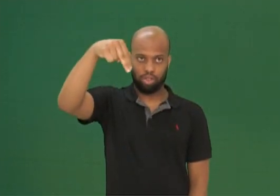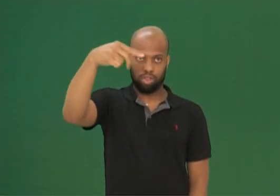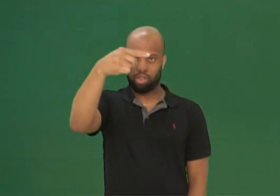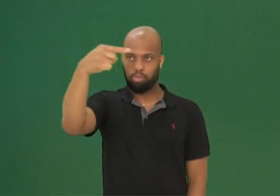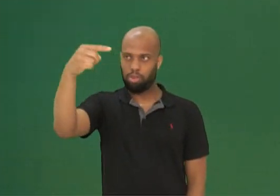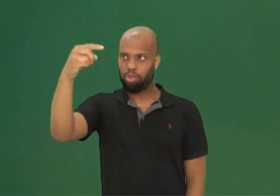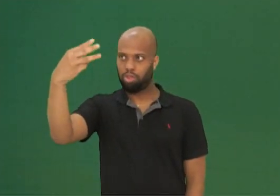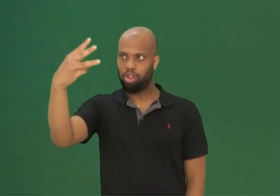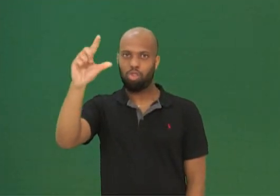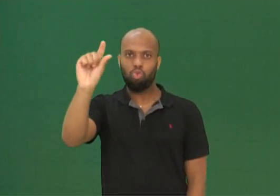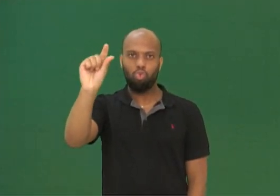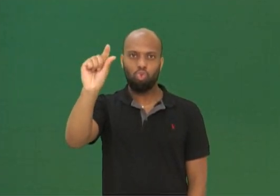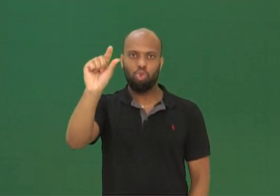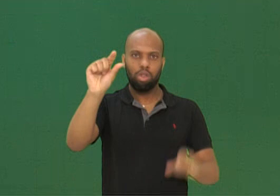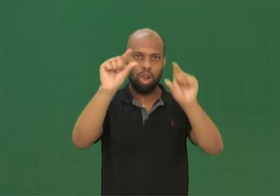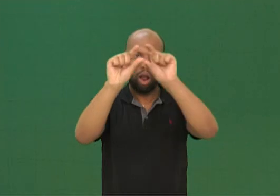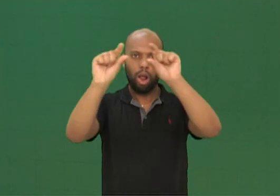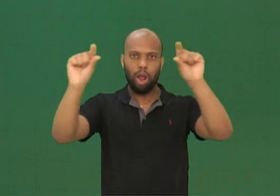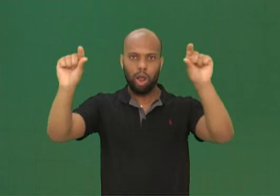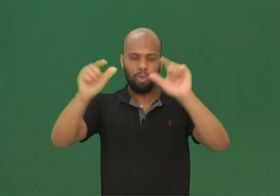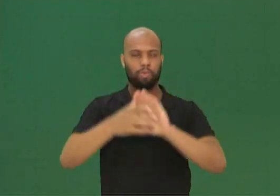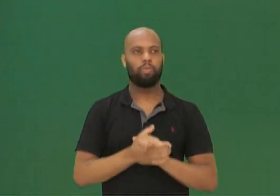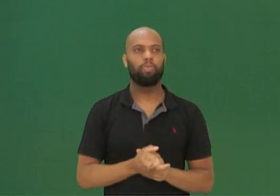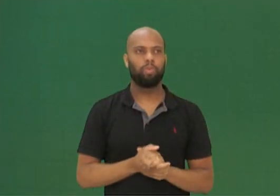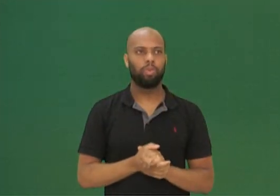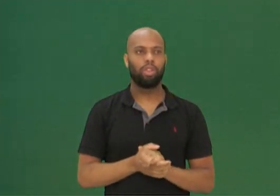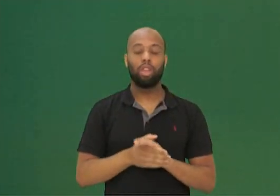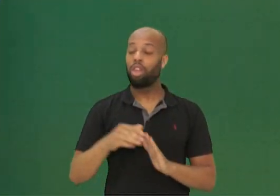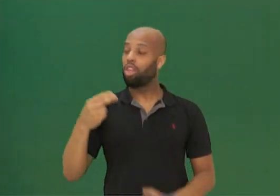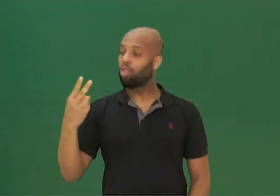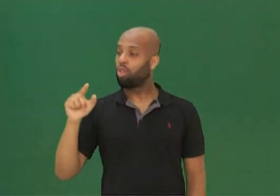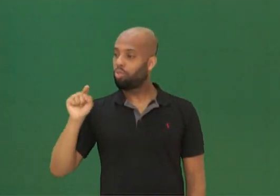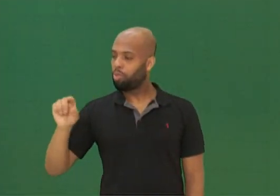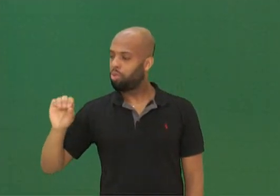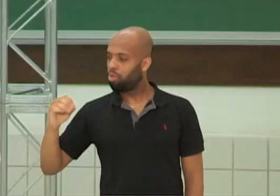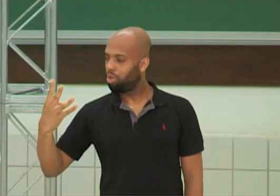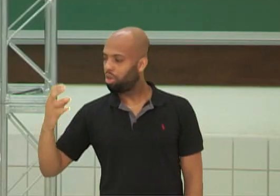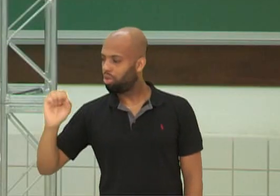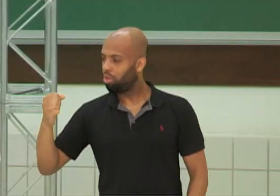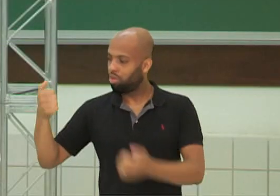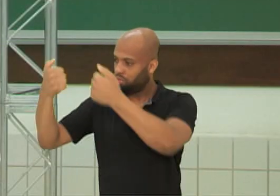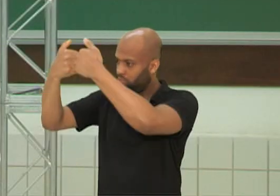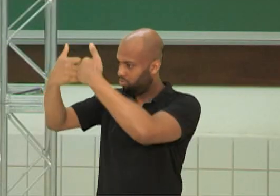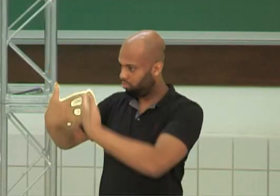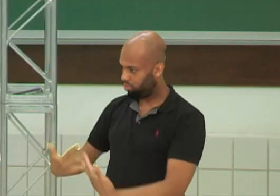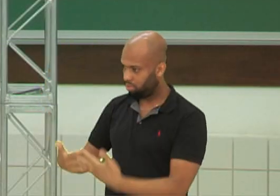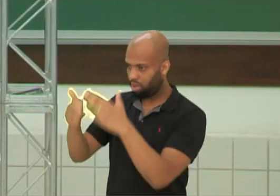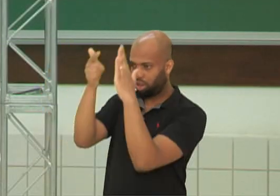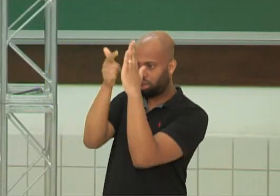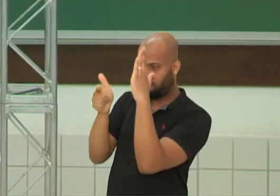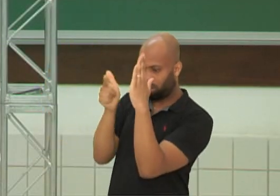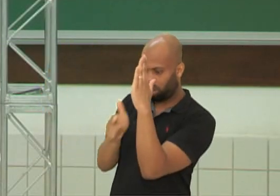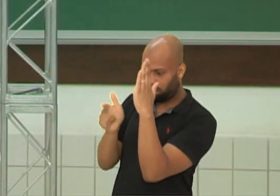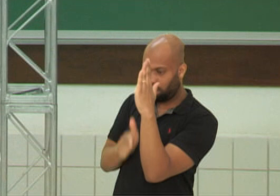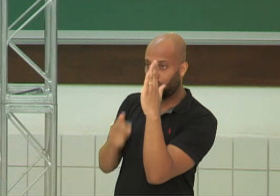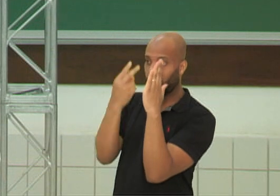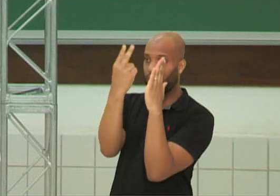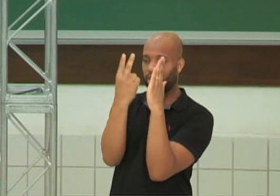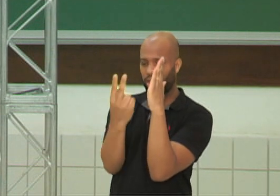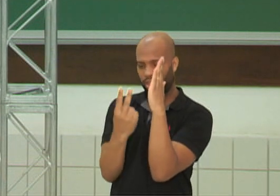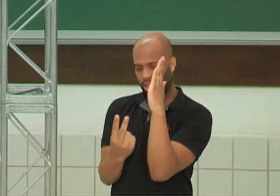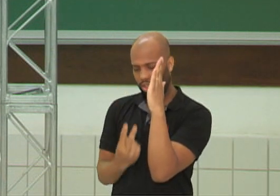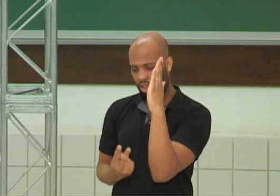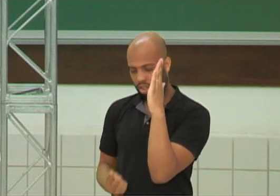2048. Esse 2048, decompondo em fator 2, vai ser o